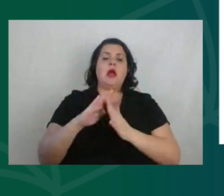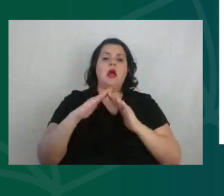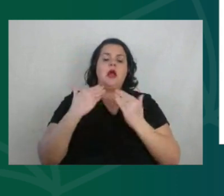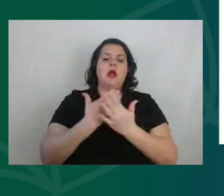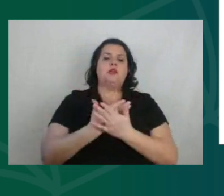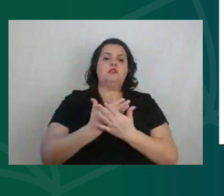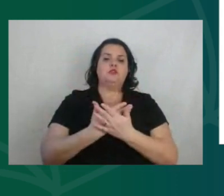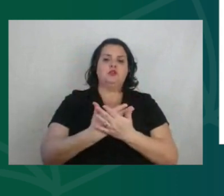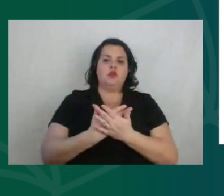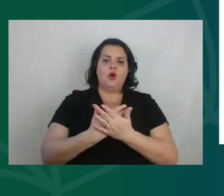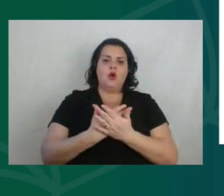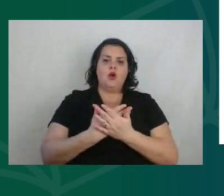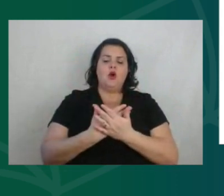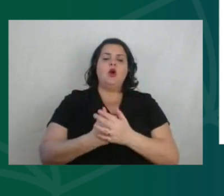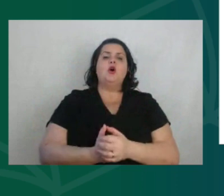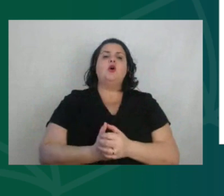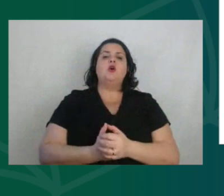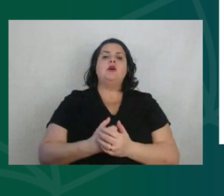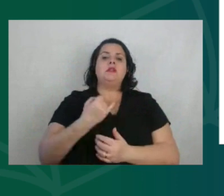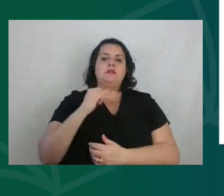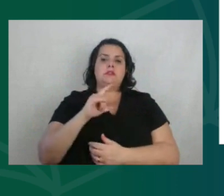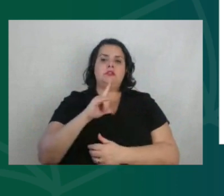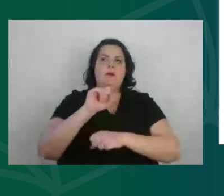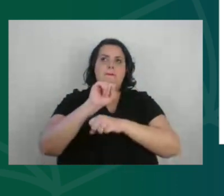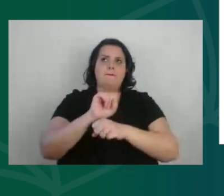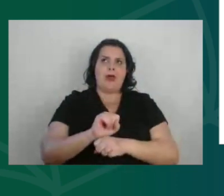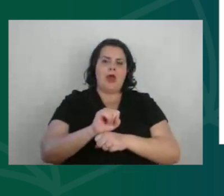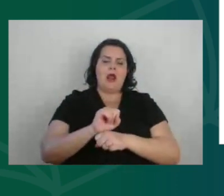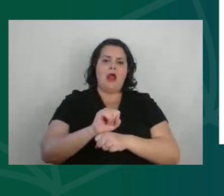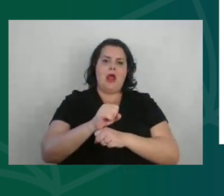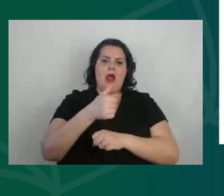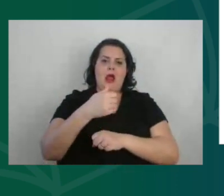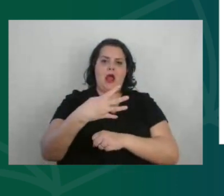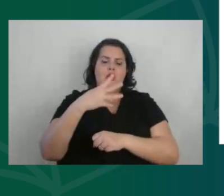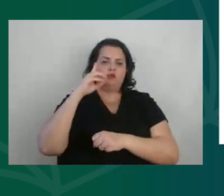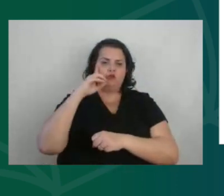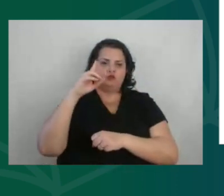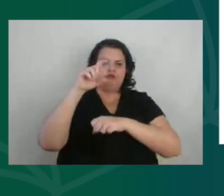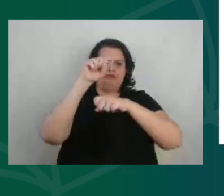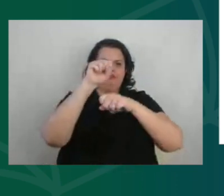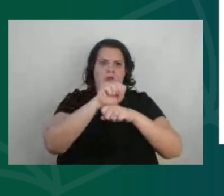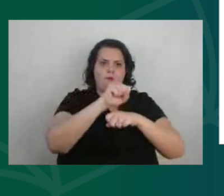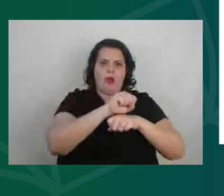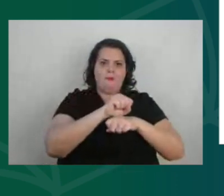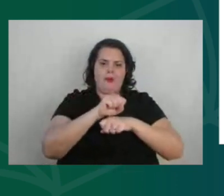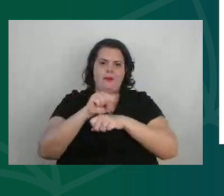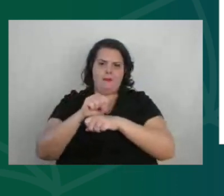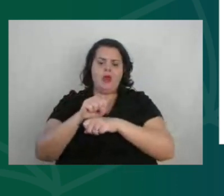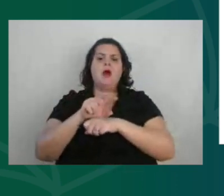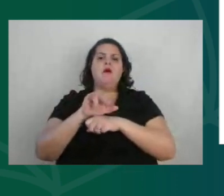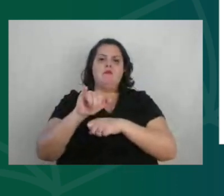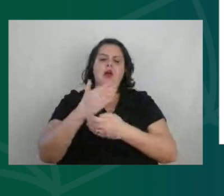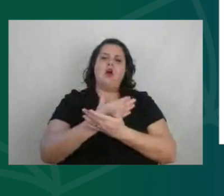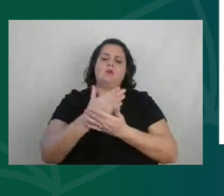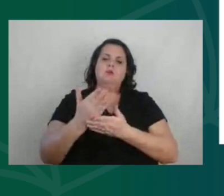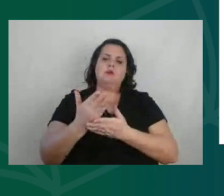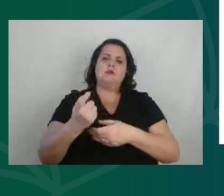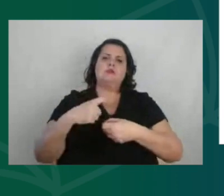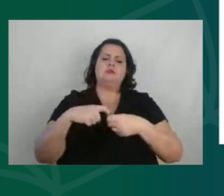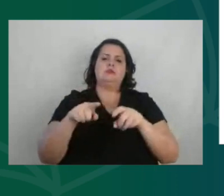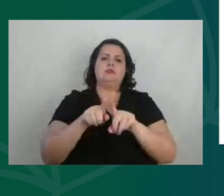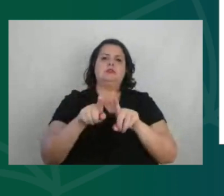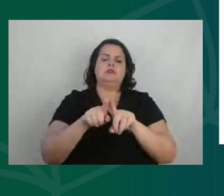faixa amarela, a gente já vai poder começar progressivamente também o retorno da vida escolar no estado de